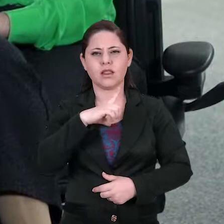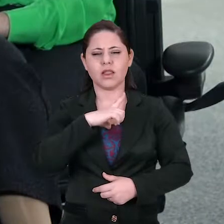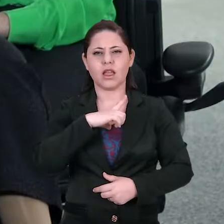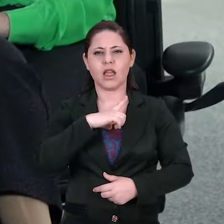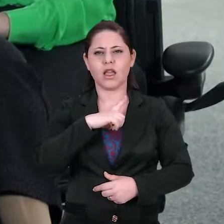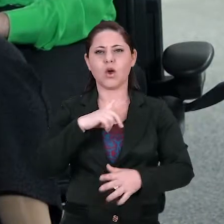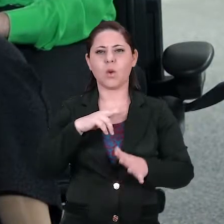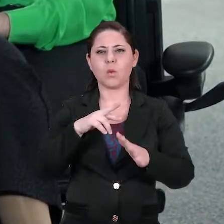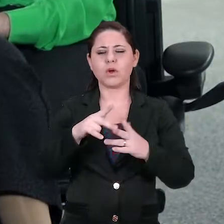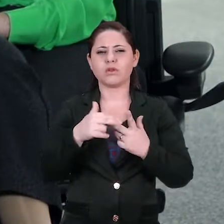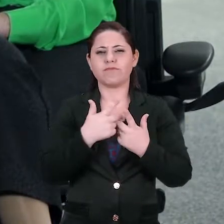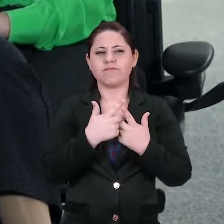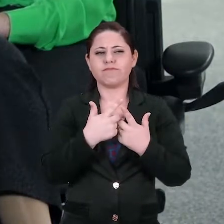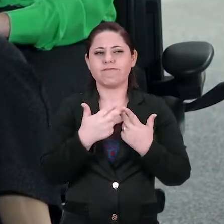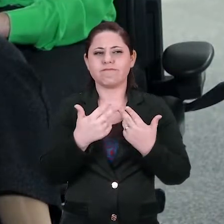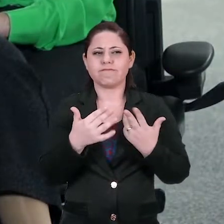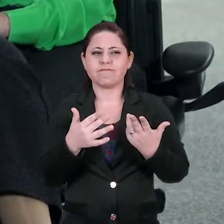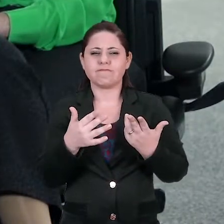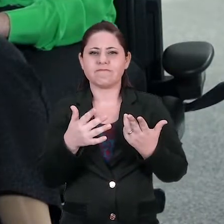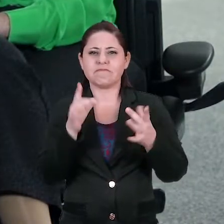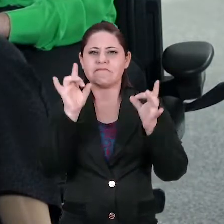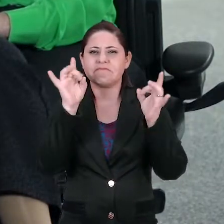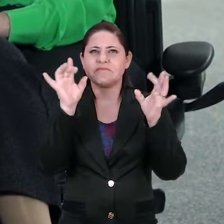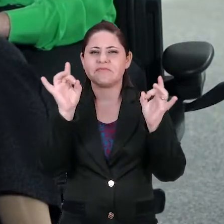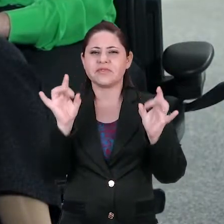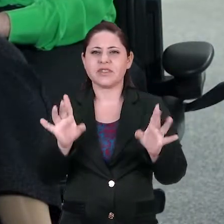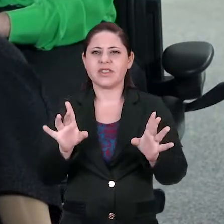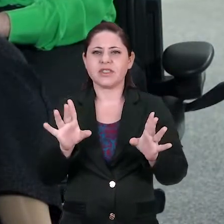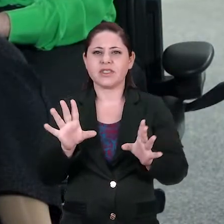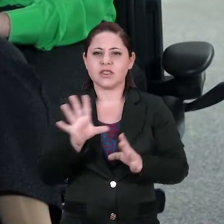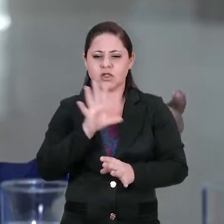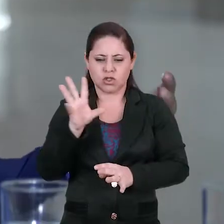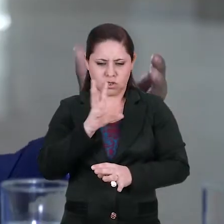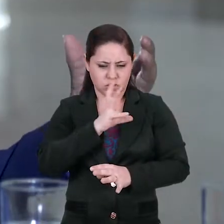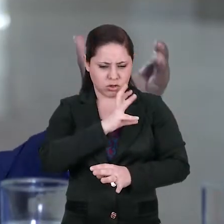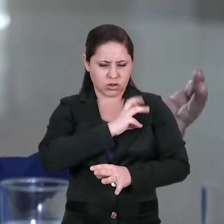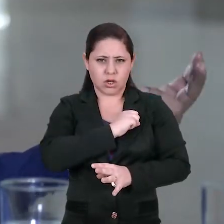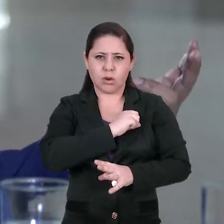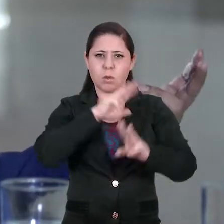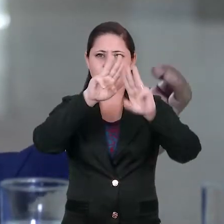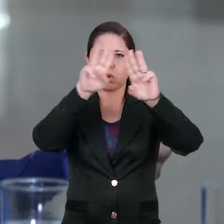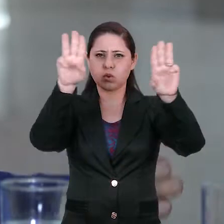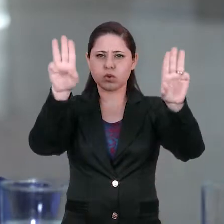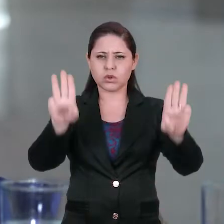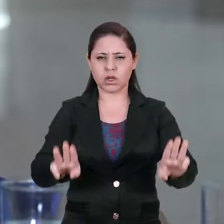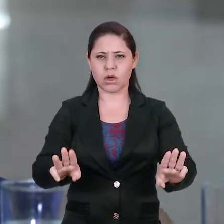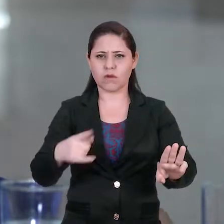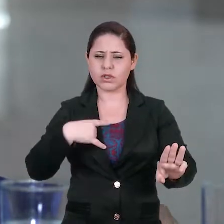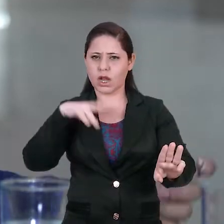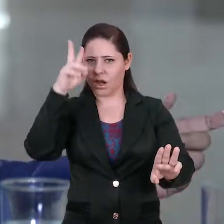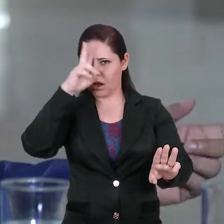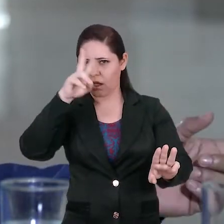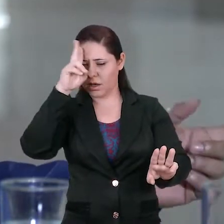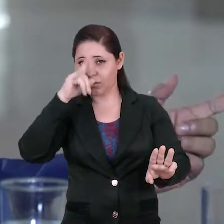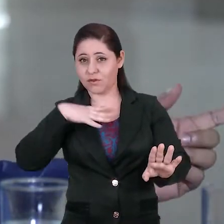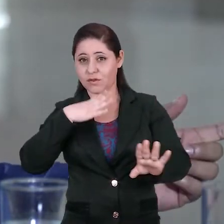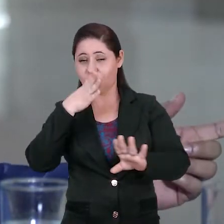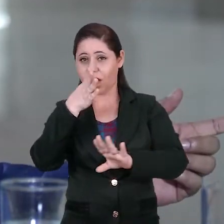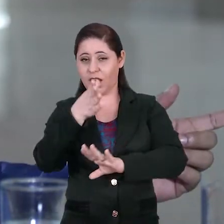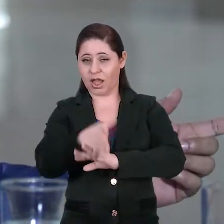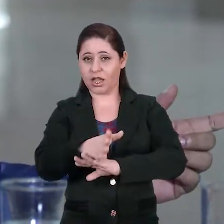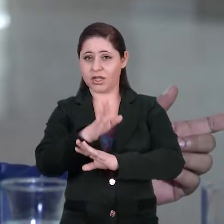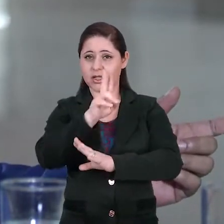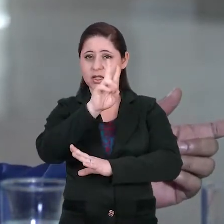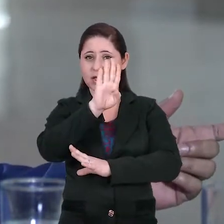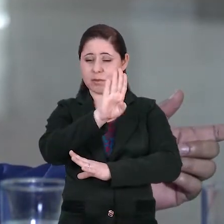uma coisa muito peculiar, aliás, várias coisas, mas uma eu acompanhei, a tua paixão pelos museus. Não sei se você lembra, eu tive com você